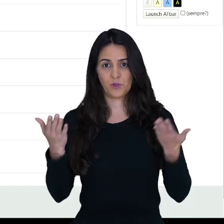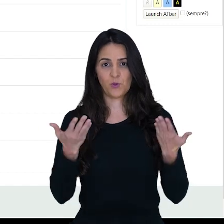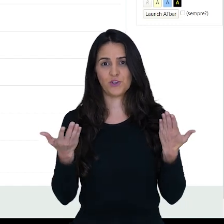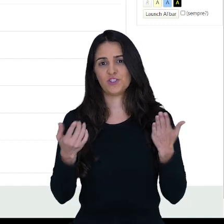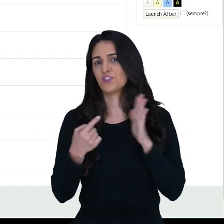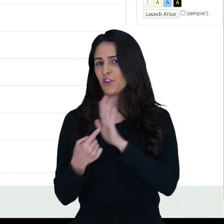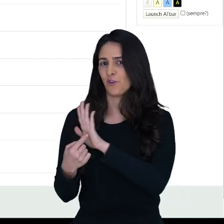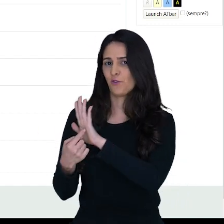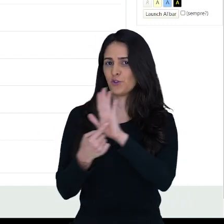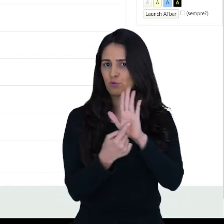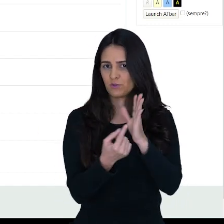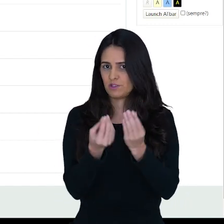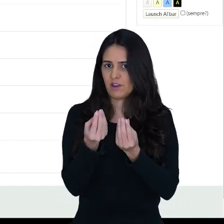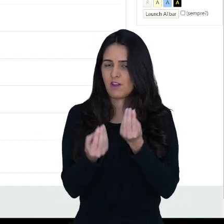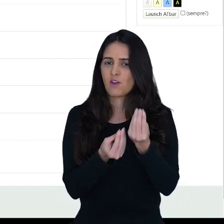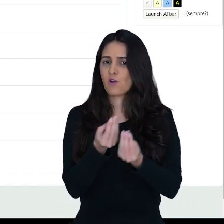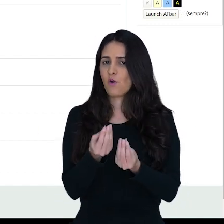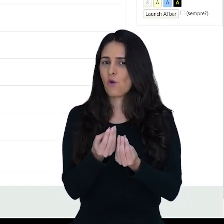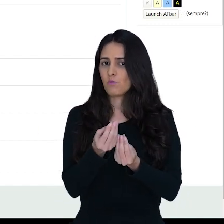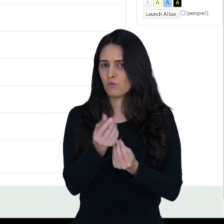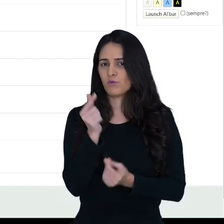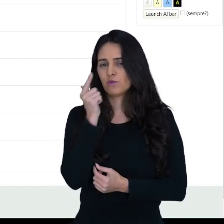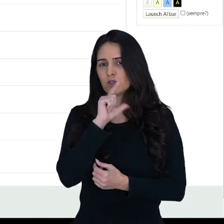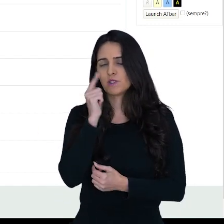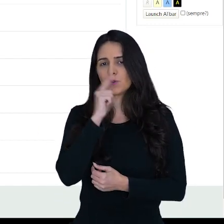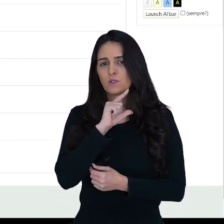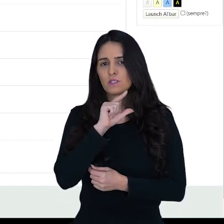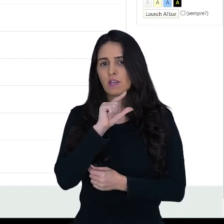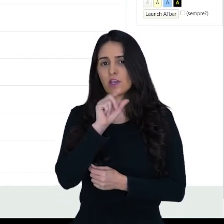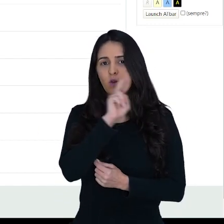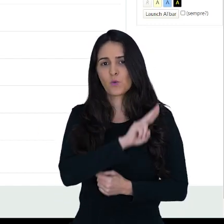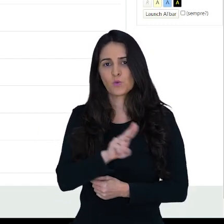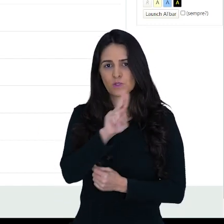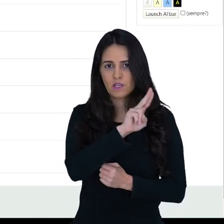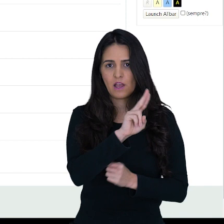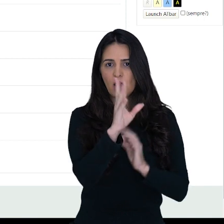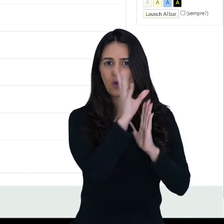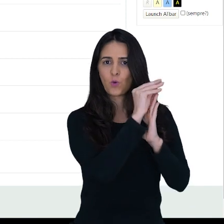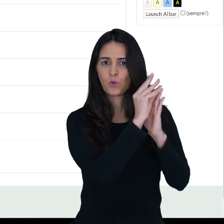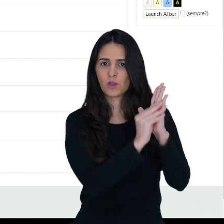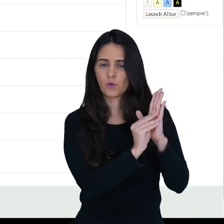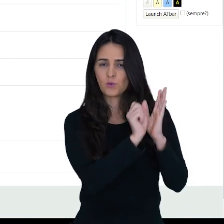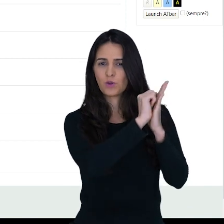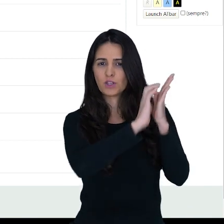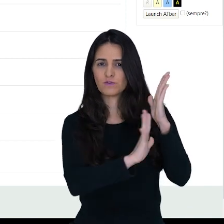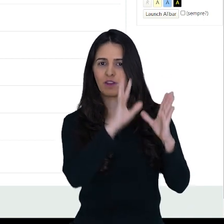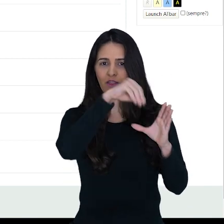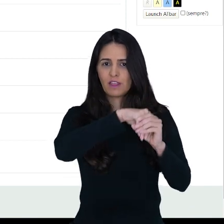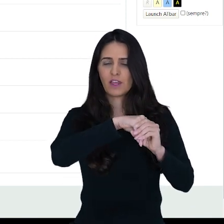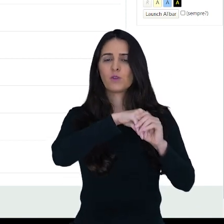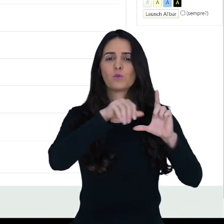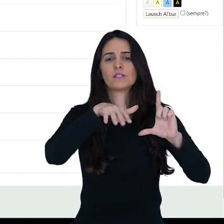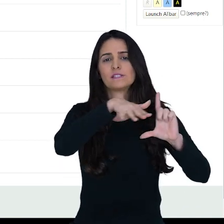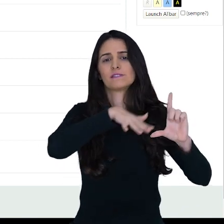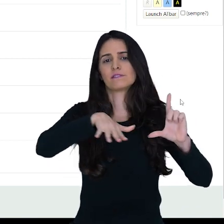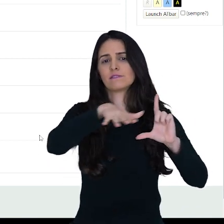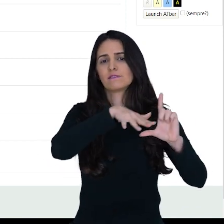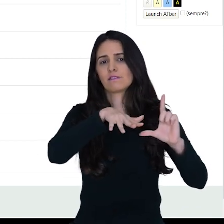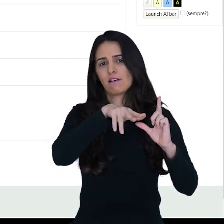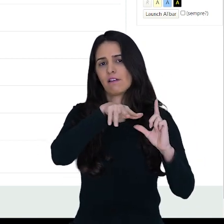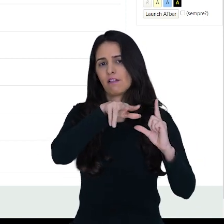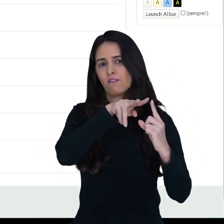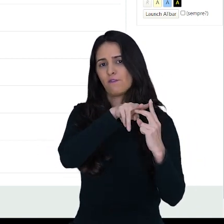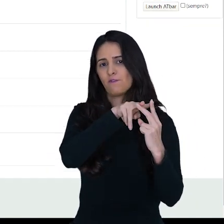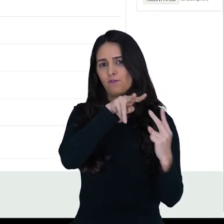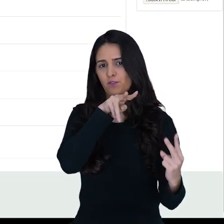Olá hoje eu quero te mostrar de que forma você pode aproveitar conteúdos e atividades em uma